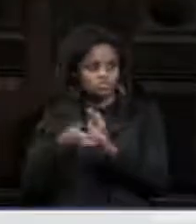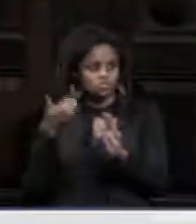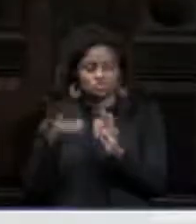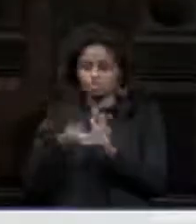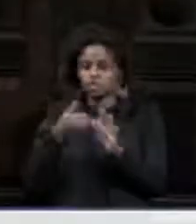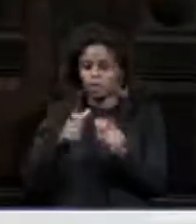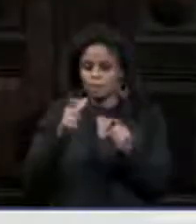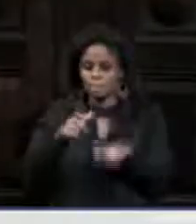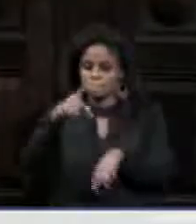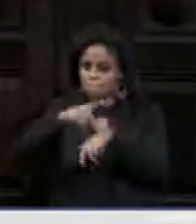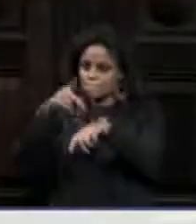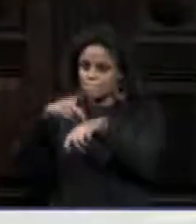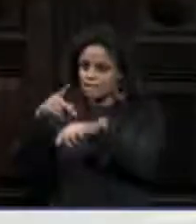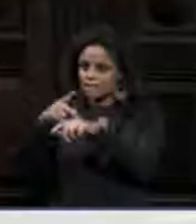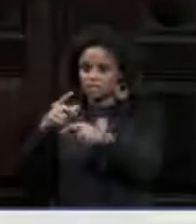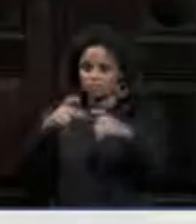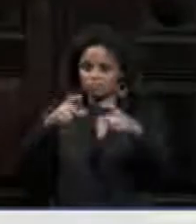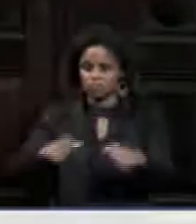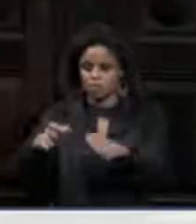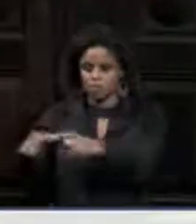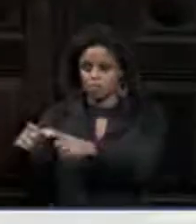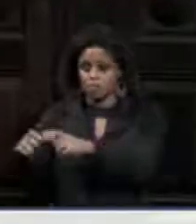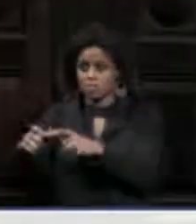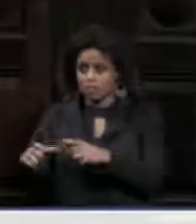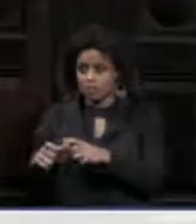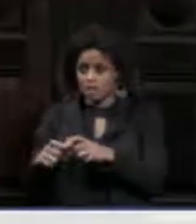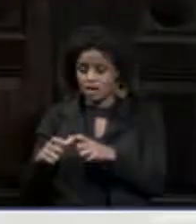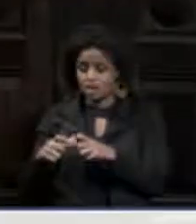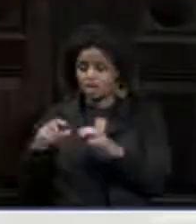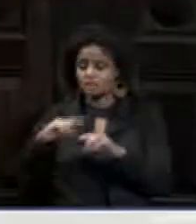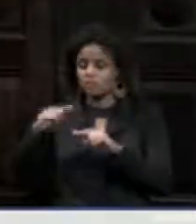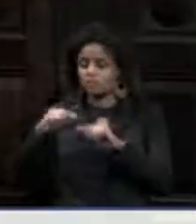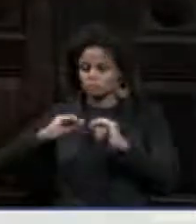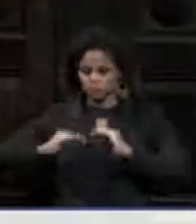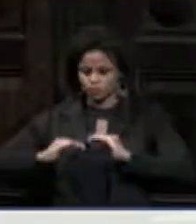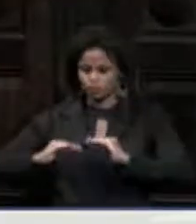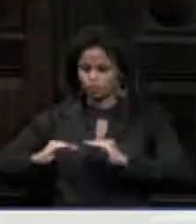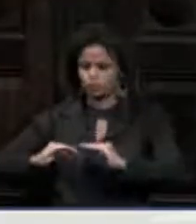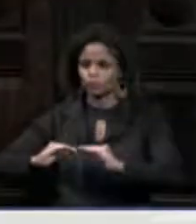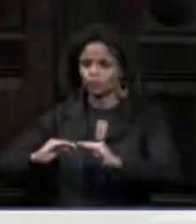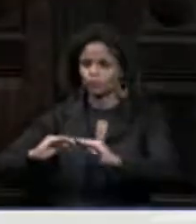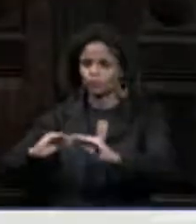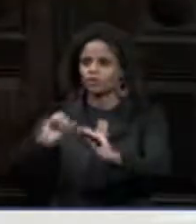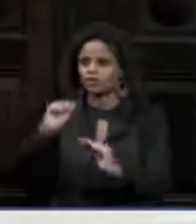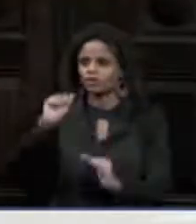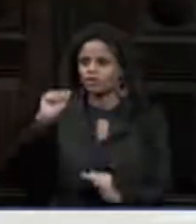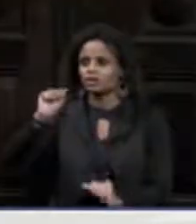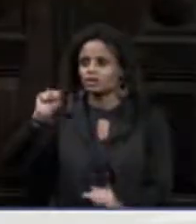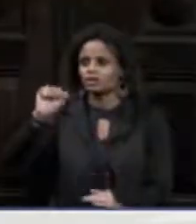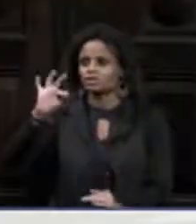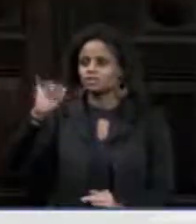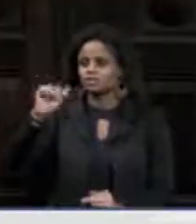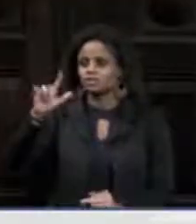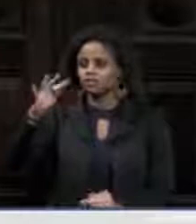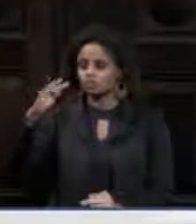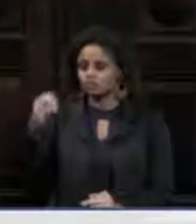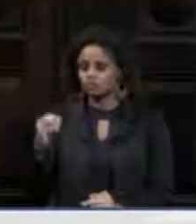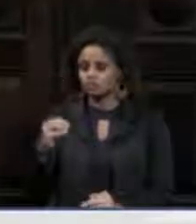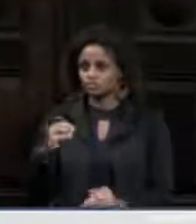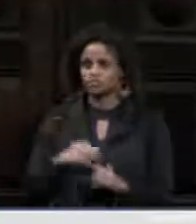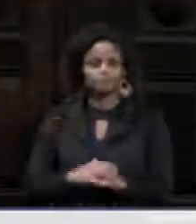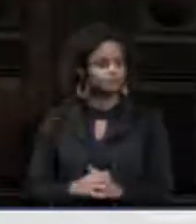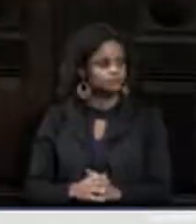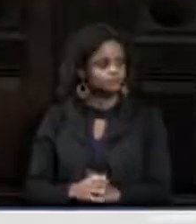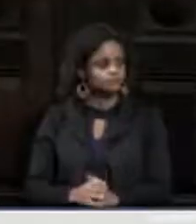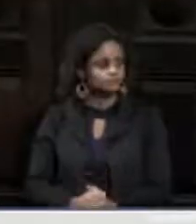para calçar Monte Alto, e coloca asfalto no centro de Arraial do Cabo, com calçadinhas de tijolinho, e leva as